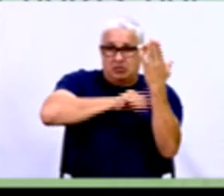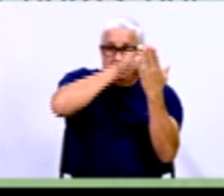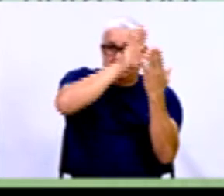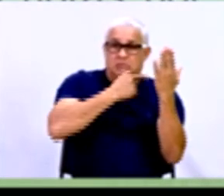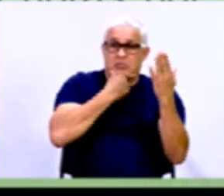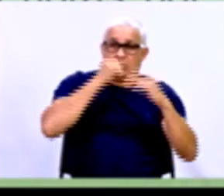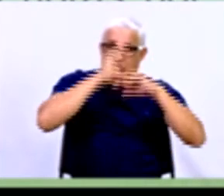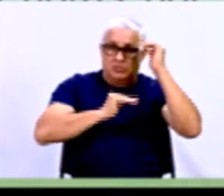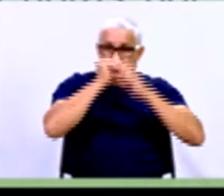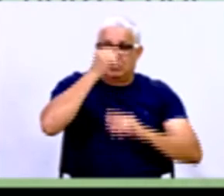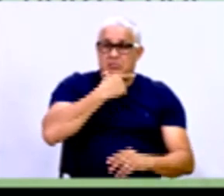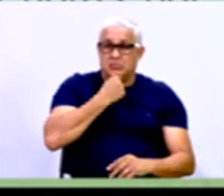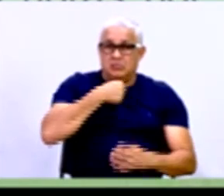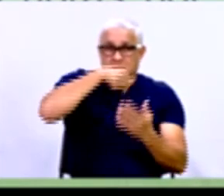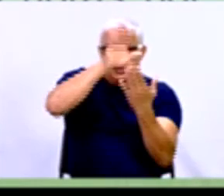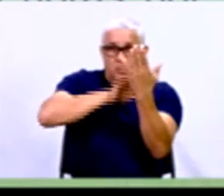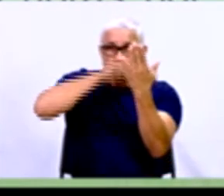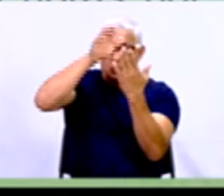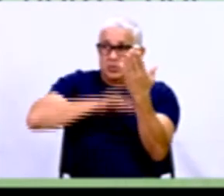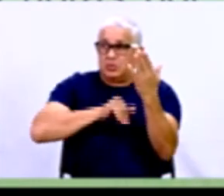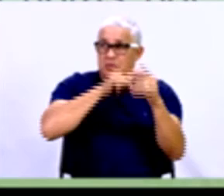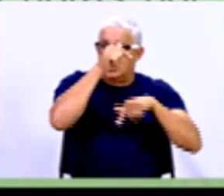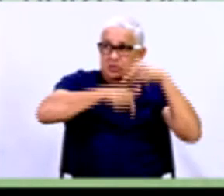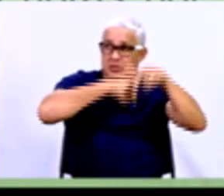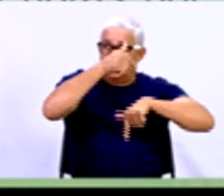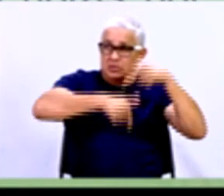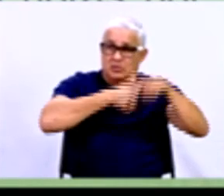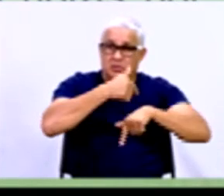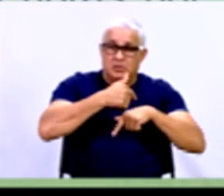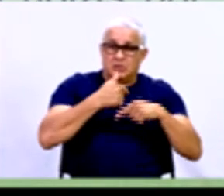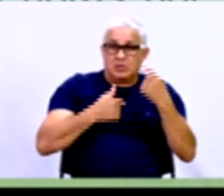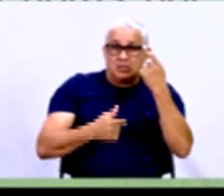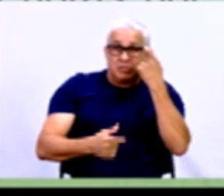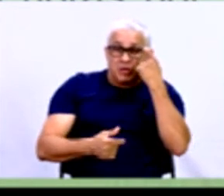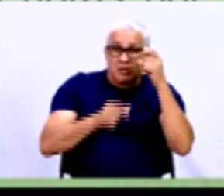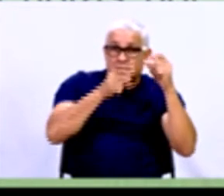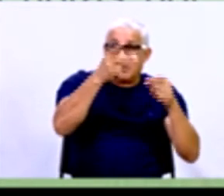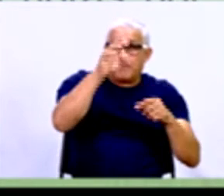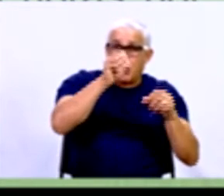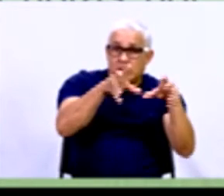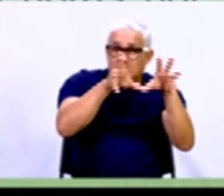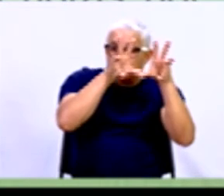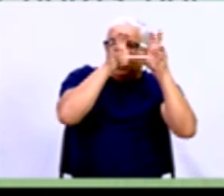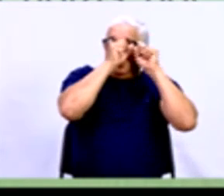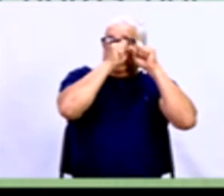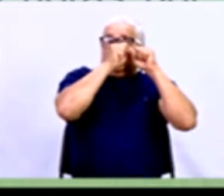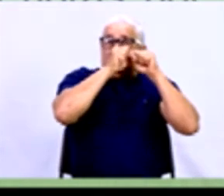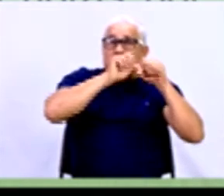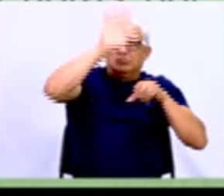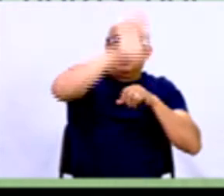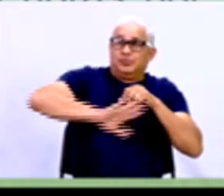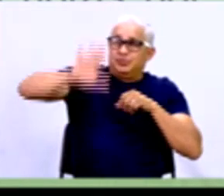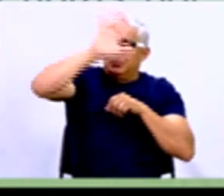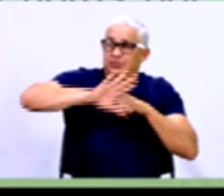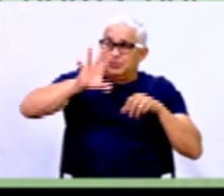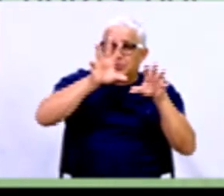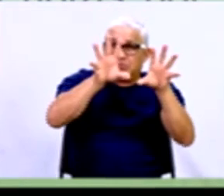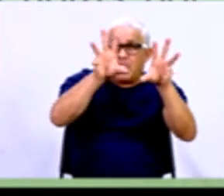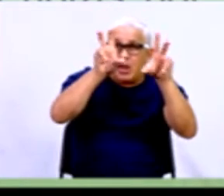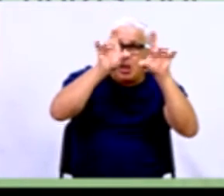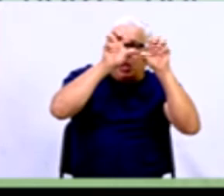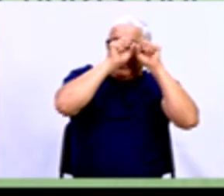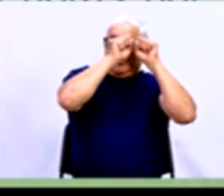trabalhou, né? Aqui um pintor teve seu olho direito atingido por poeira, quando lixava a parede, ficou de atestado, né? Ficou